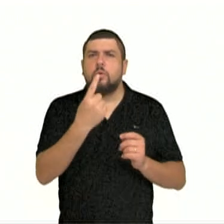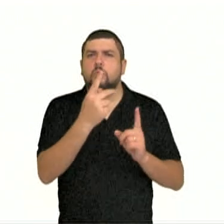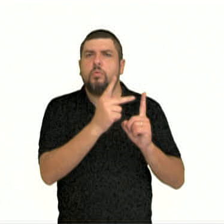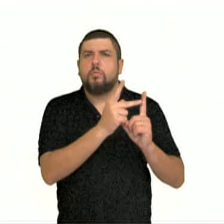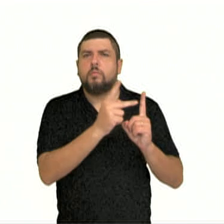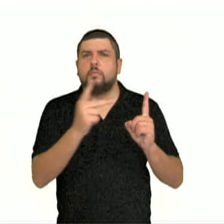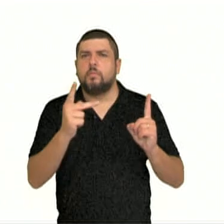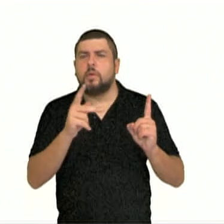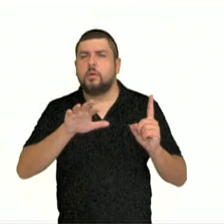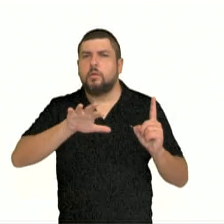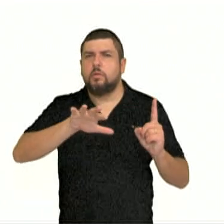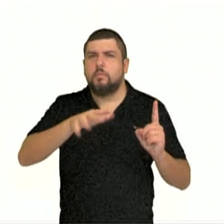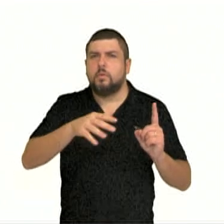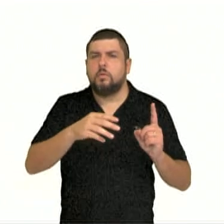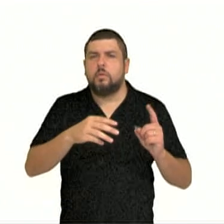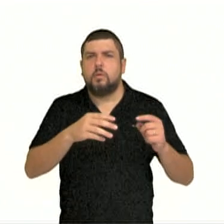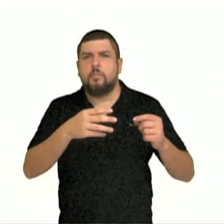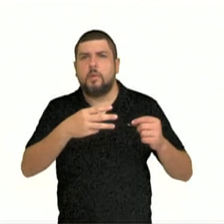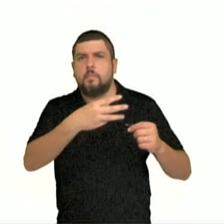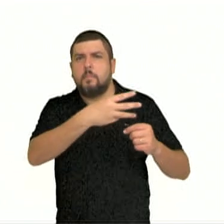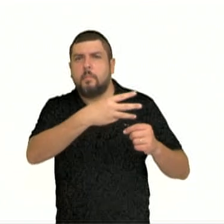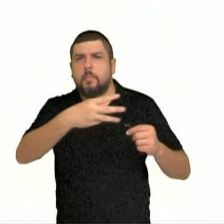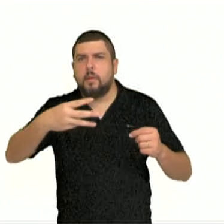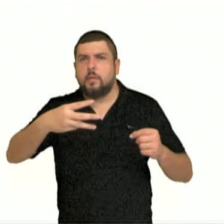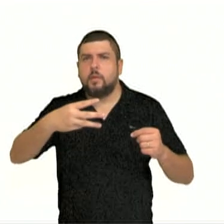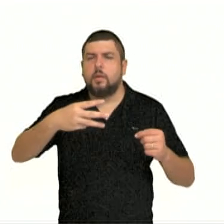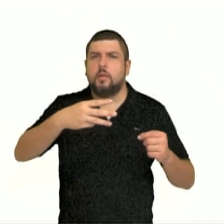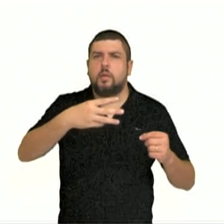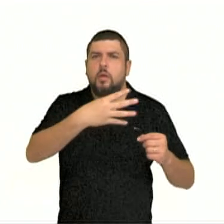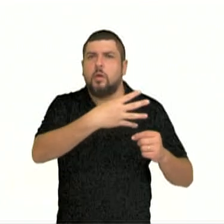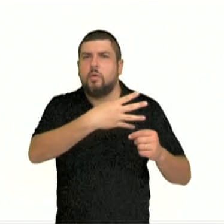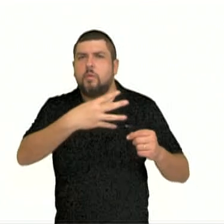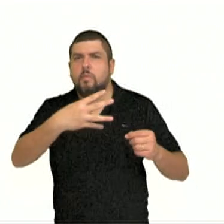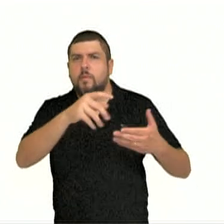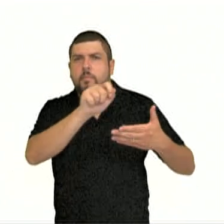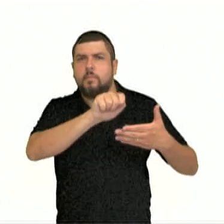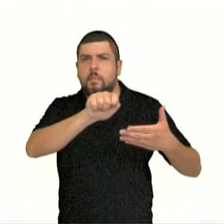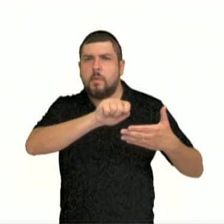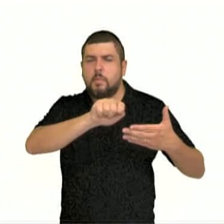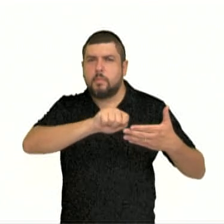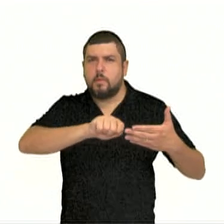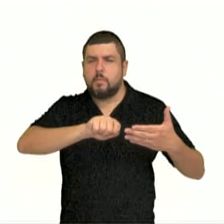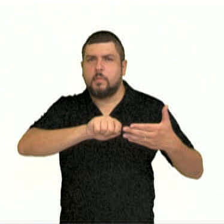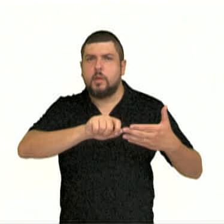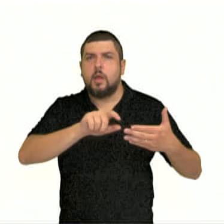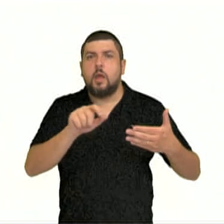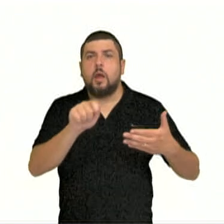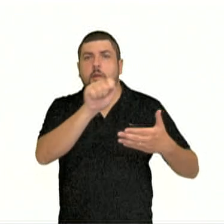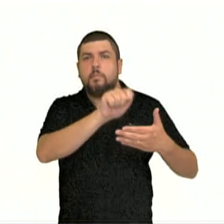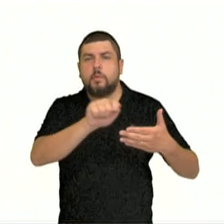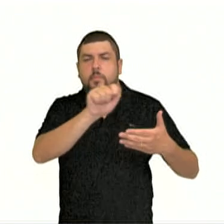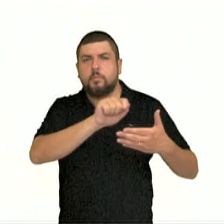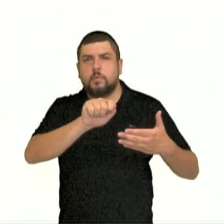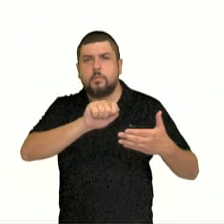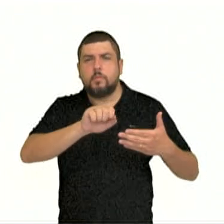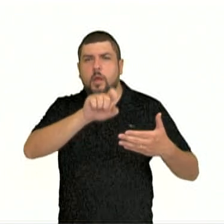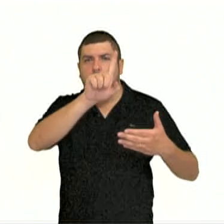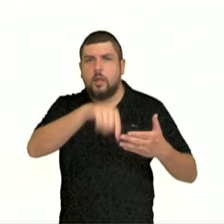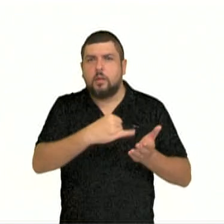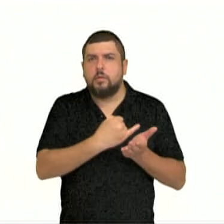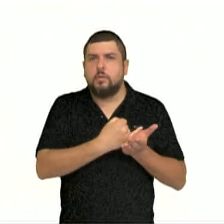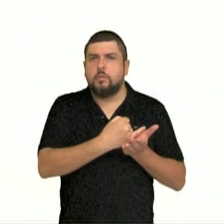menos 3 a 4 linhas. Isso é muita coisa, 3 a 4 linhas, que serão a introdução dessa